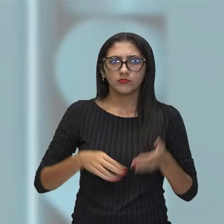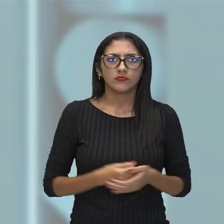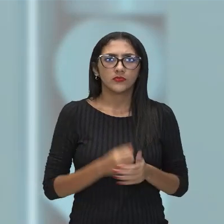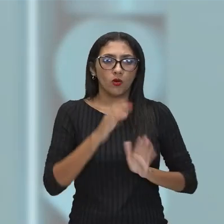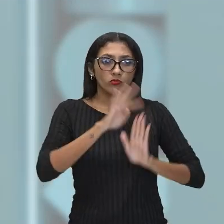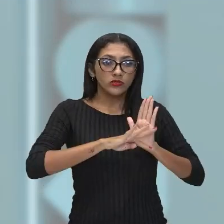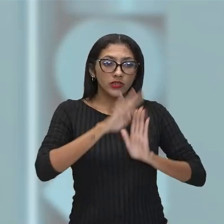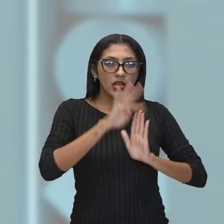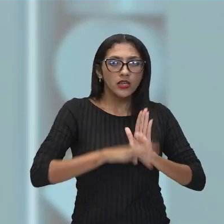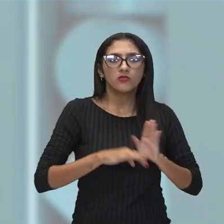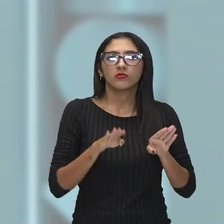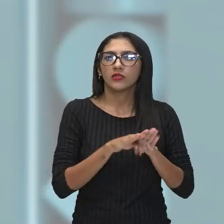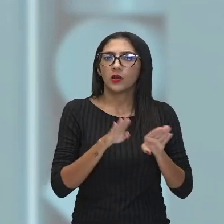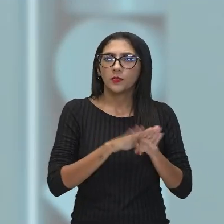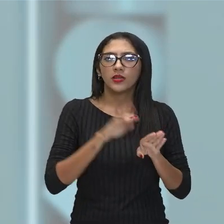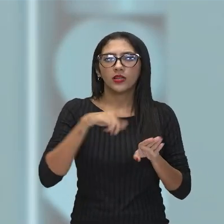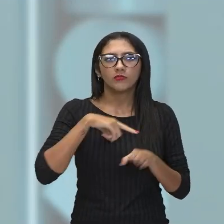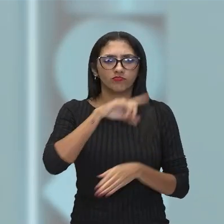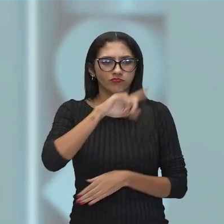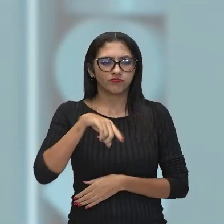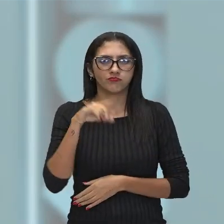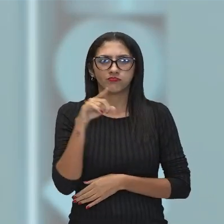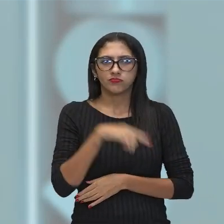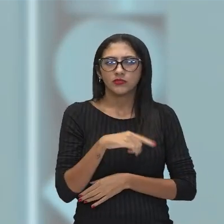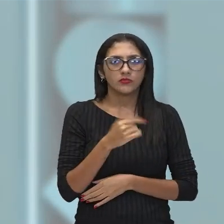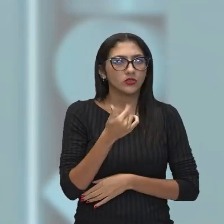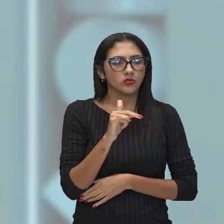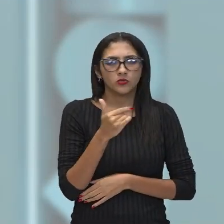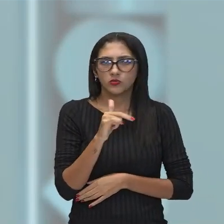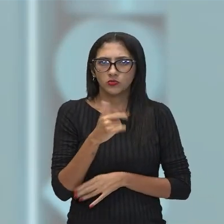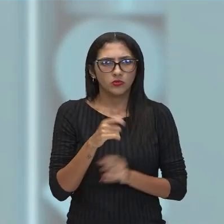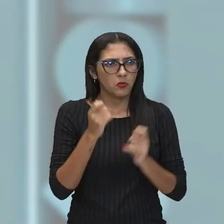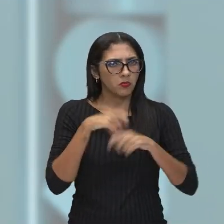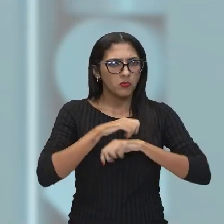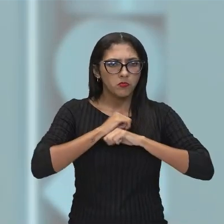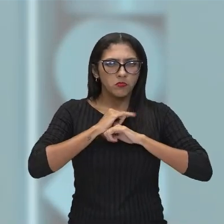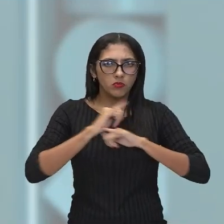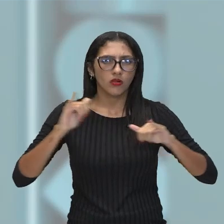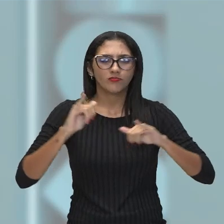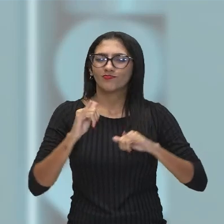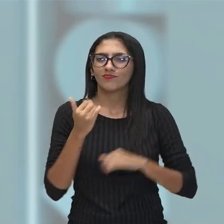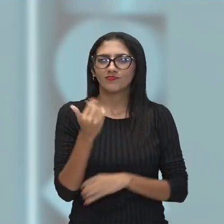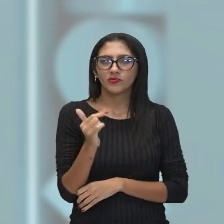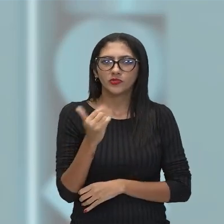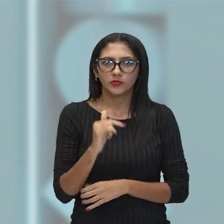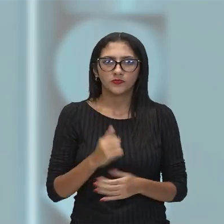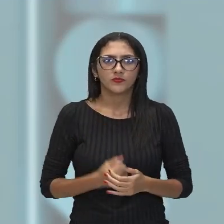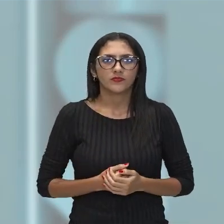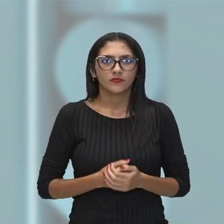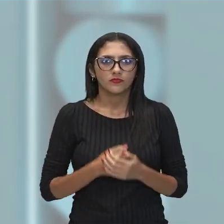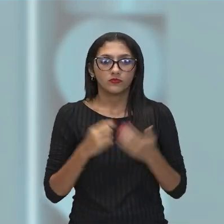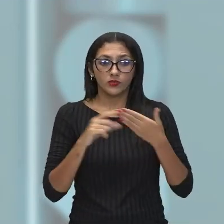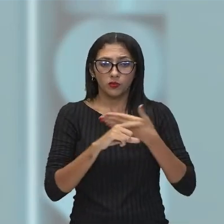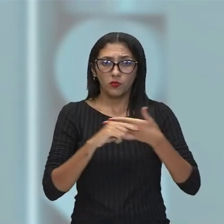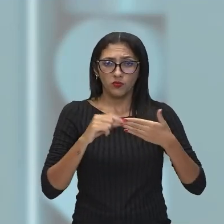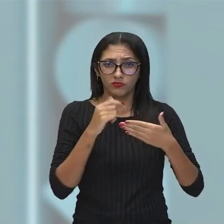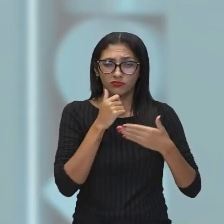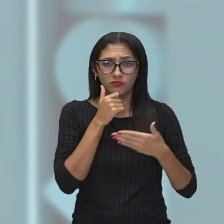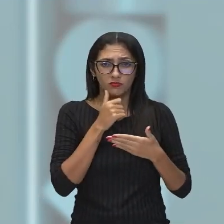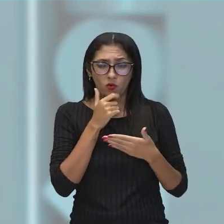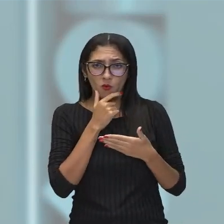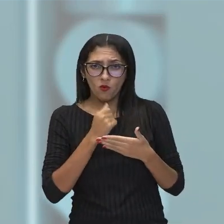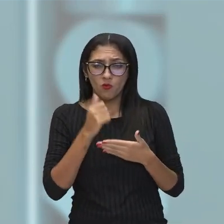poema também, ele não tinha permissão para ser publicado, e o autor poderia ali sofrer consequências